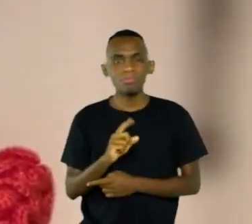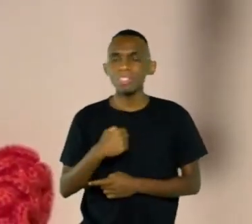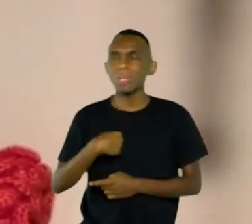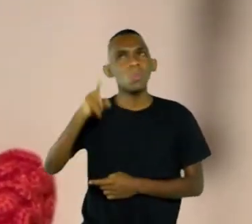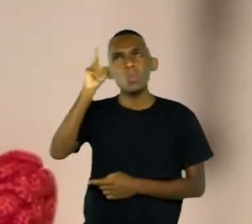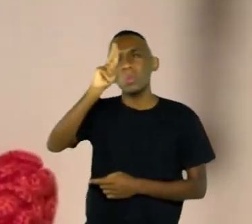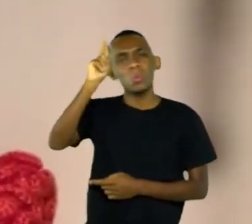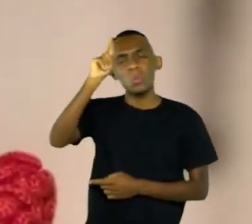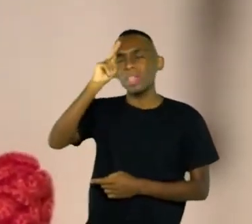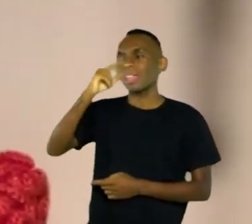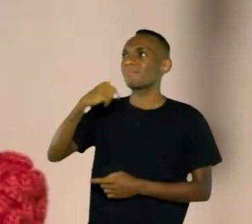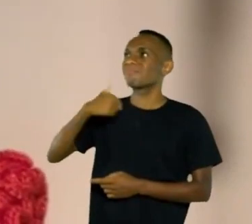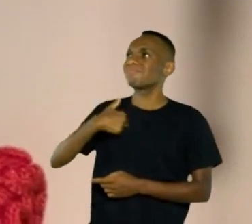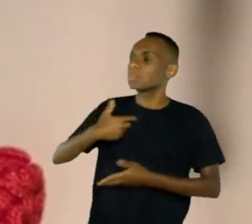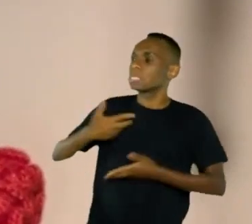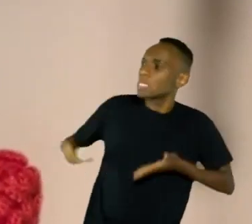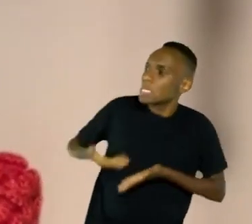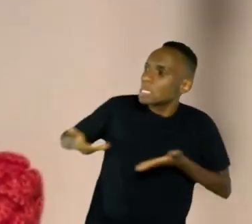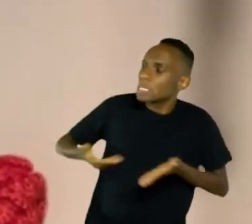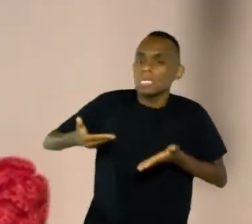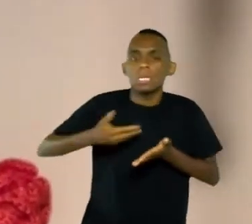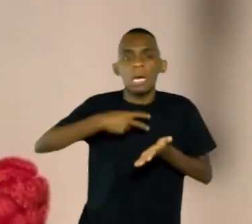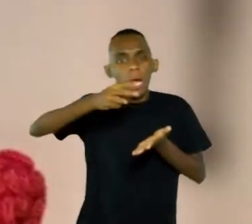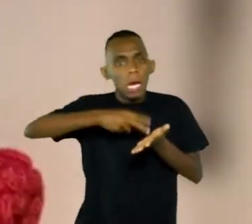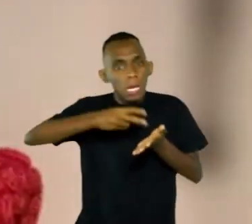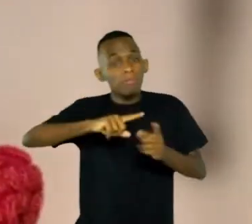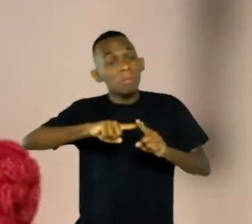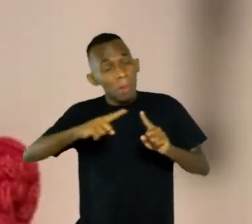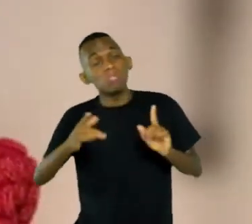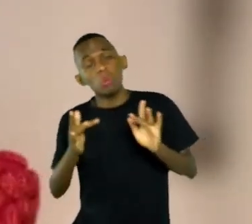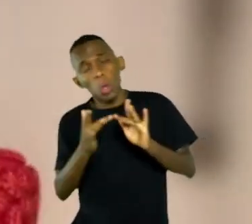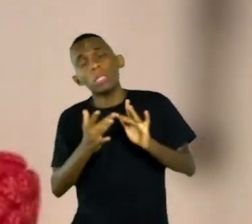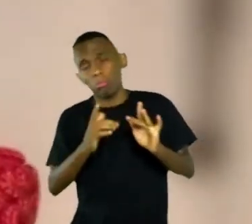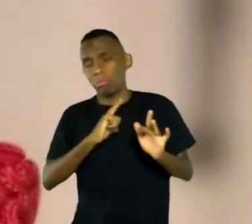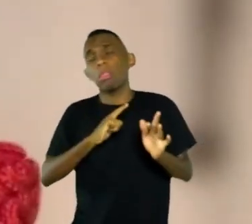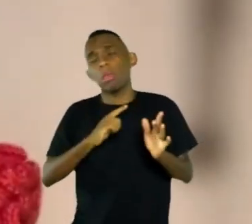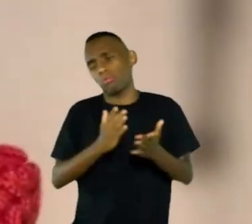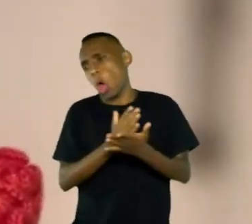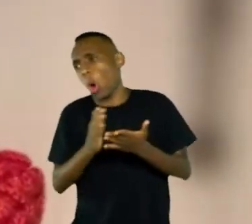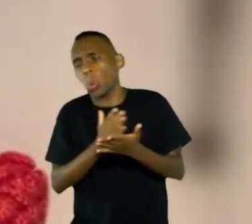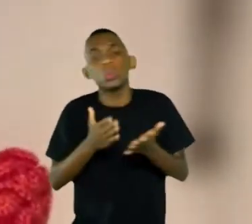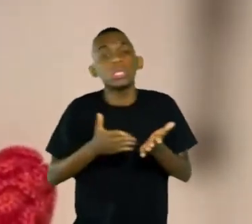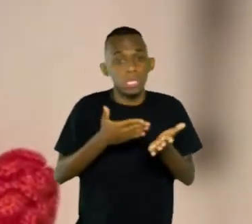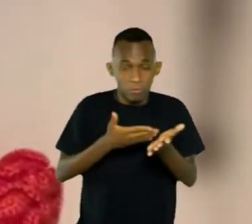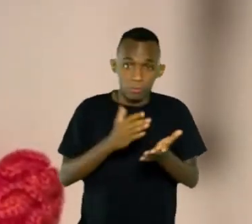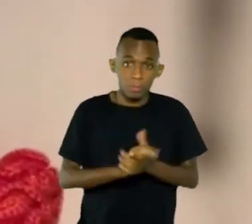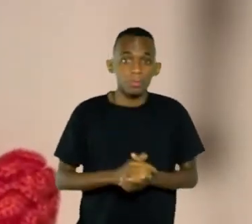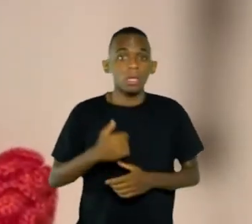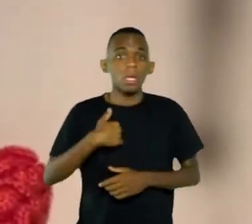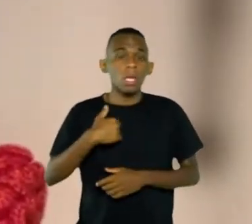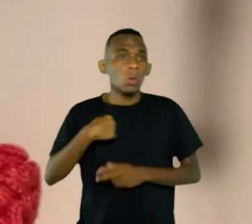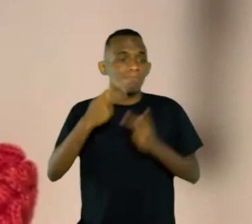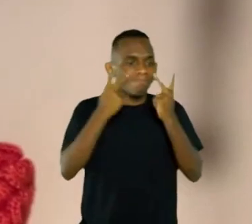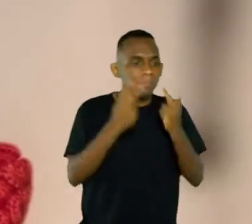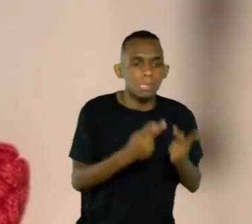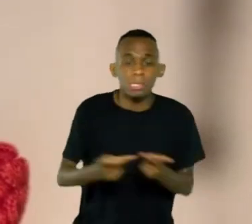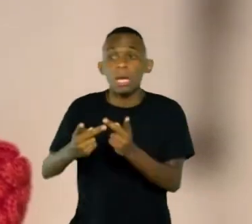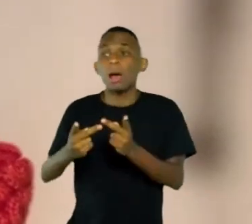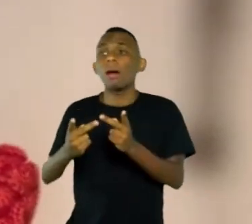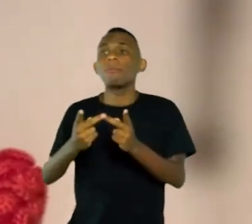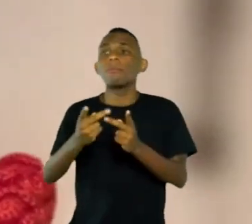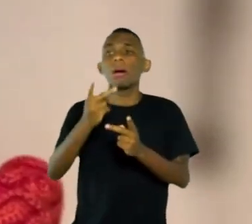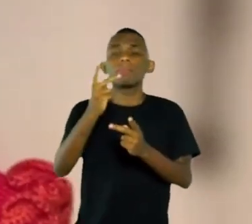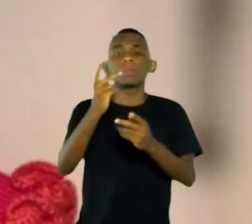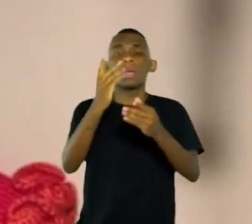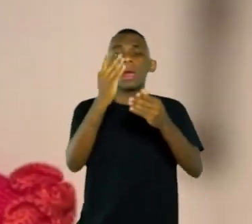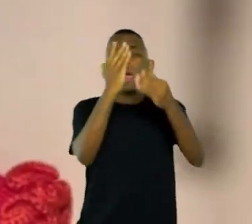ser incentivada a ler, mas eu convivi com muitos livros. Então, é, eu acho que eu visitava muito a biblioteca do meu irmão mais